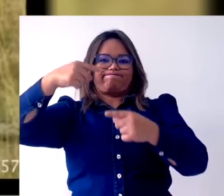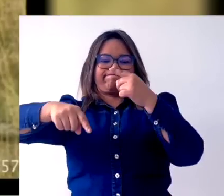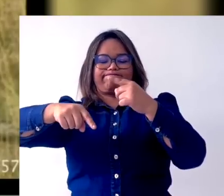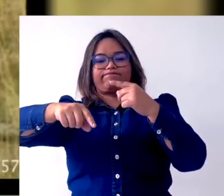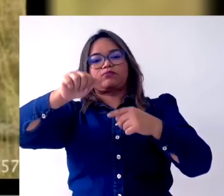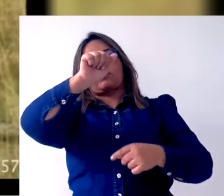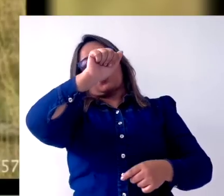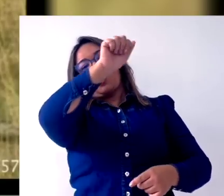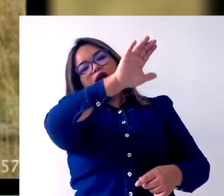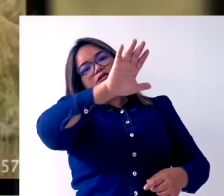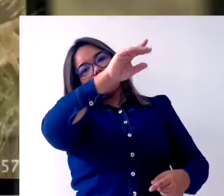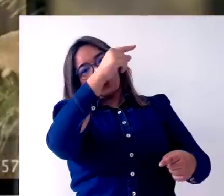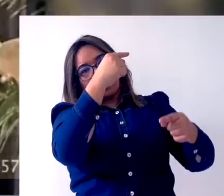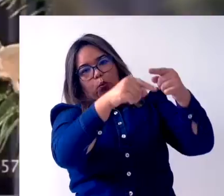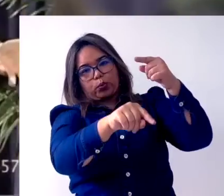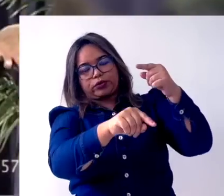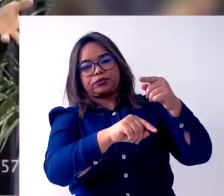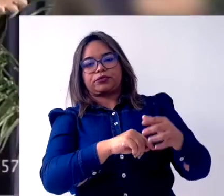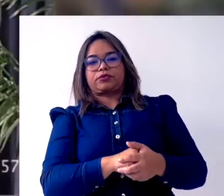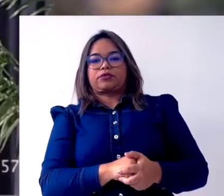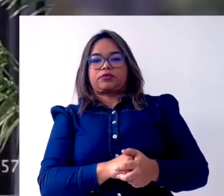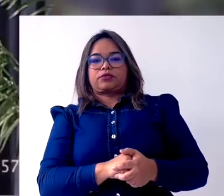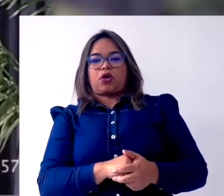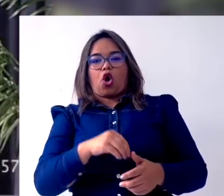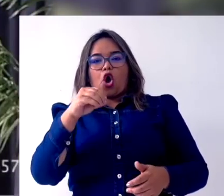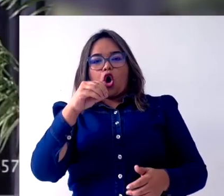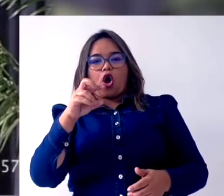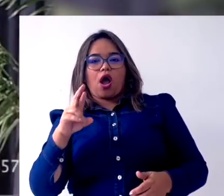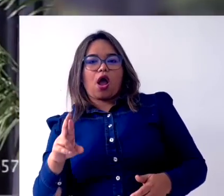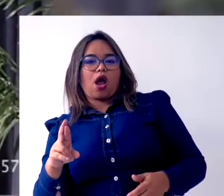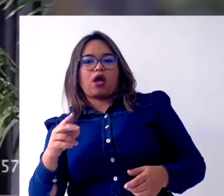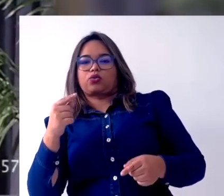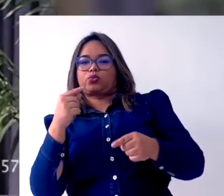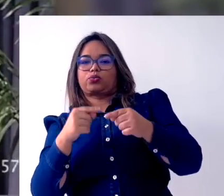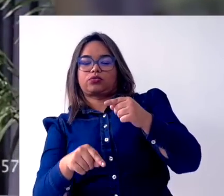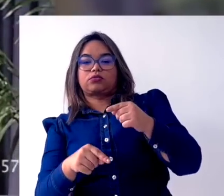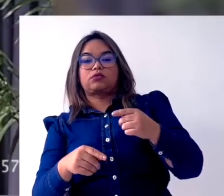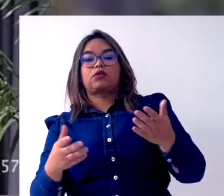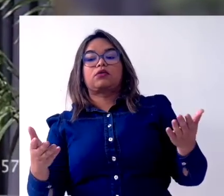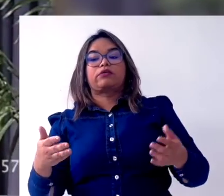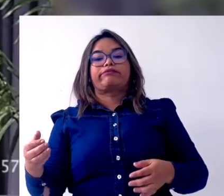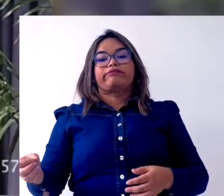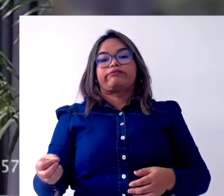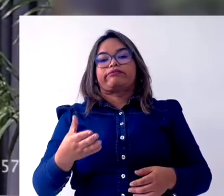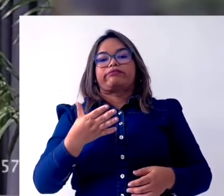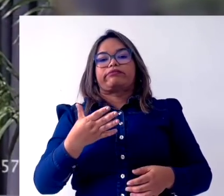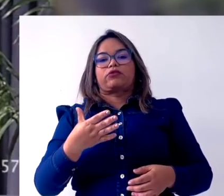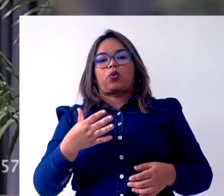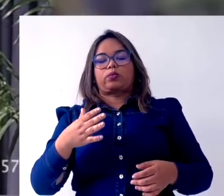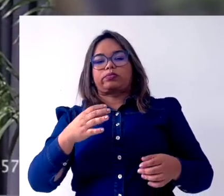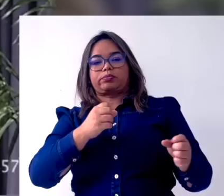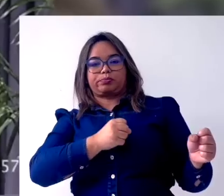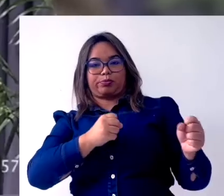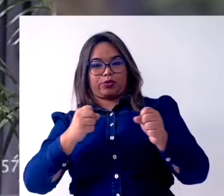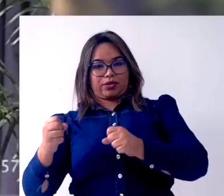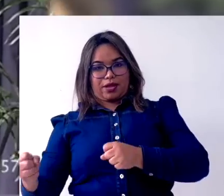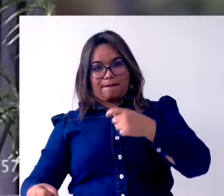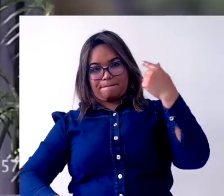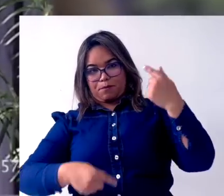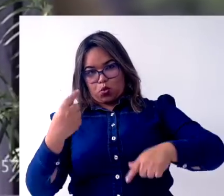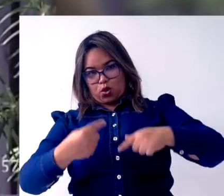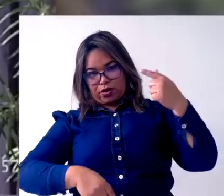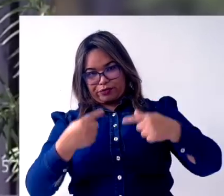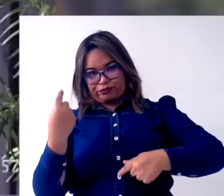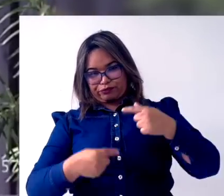Ásia, não pode ser o Oriente Médio. Então aqui temos uma nova entidade política e ela